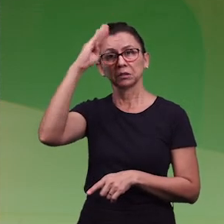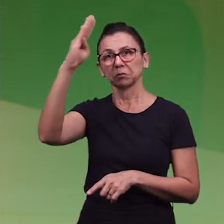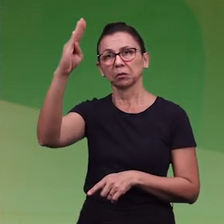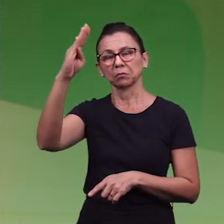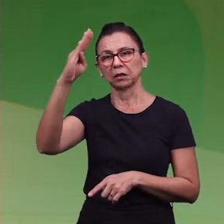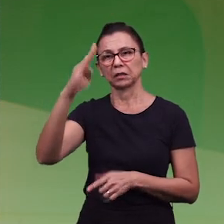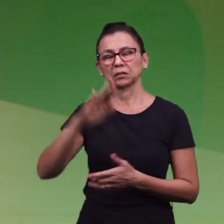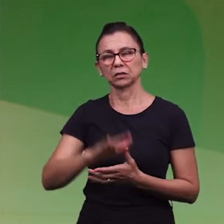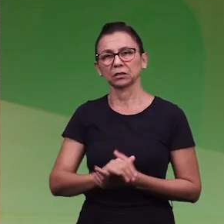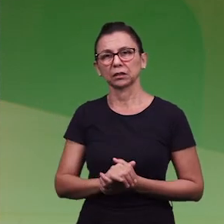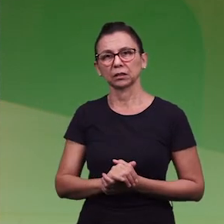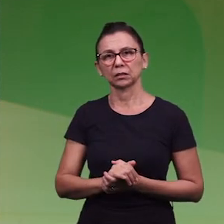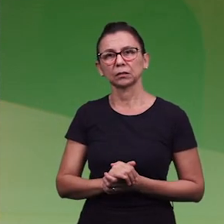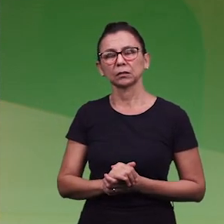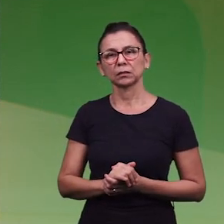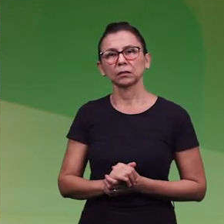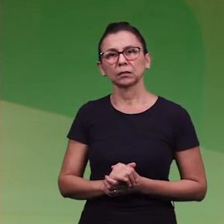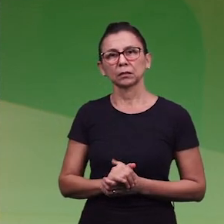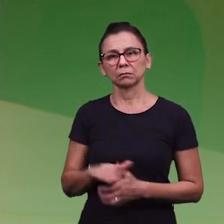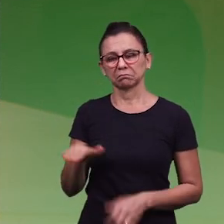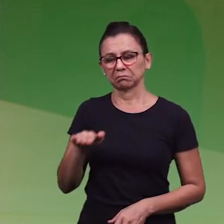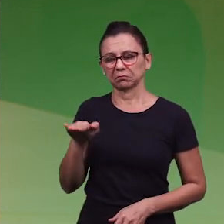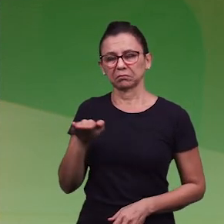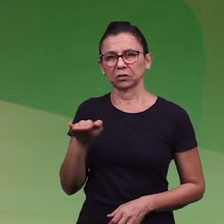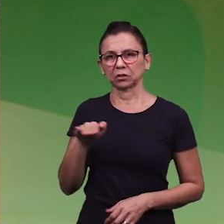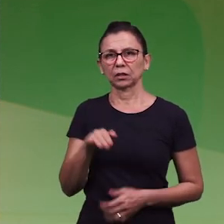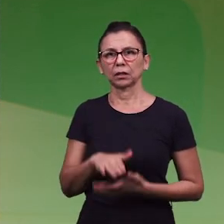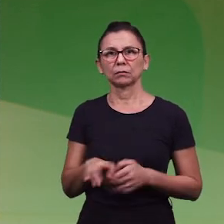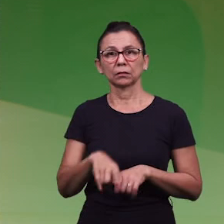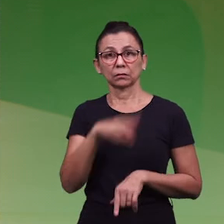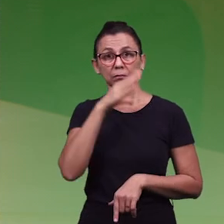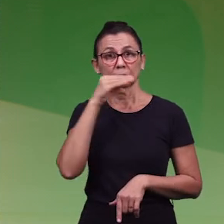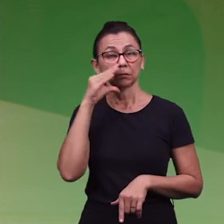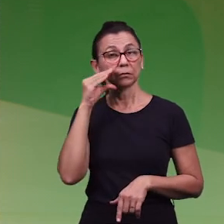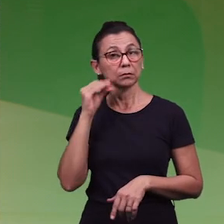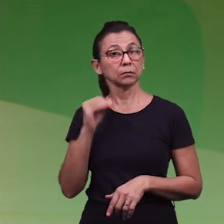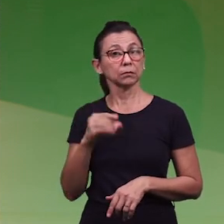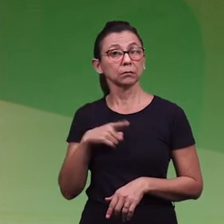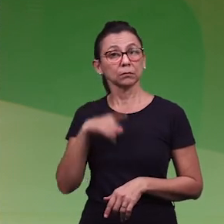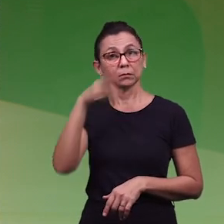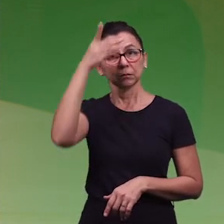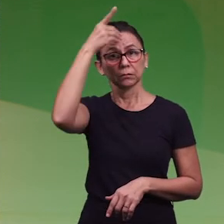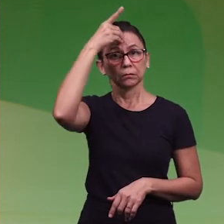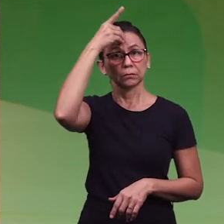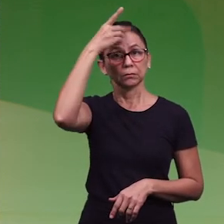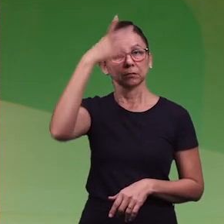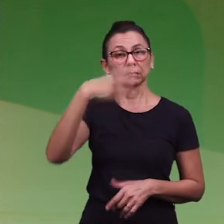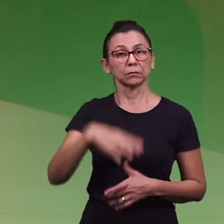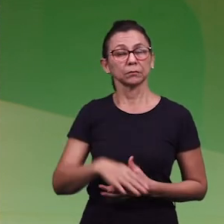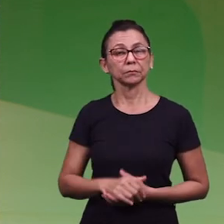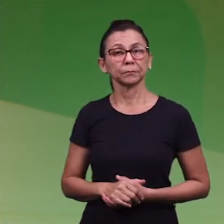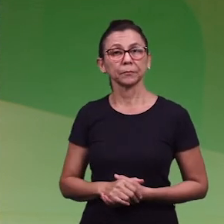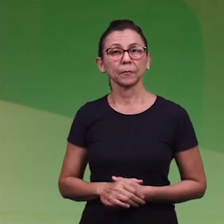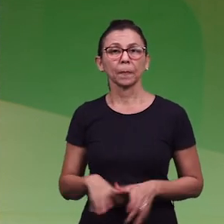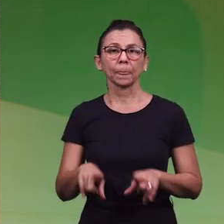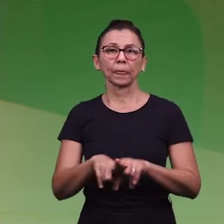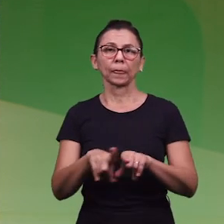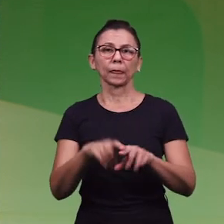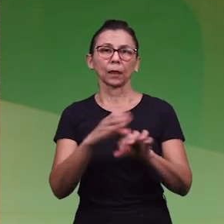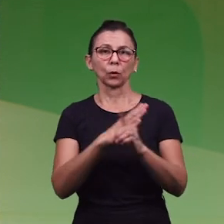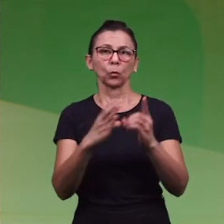assim já mais maduras, têm dons espirituais até, adolescentes. Então, o culto no